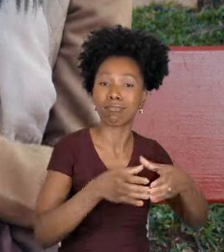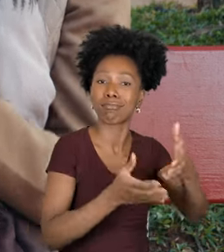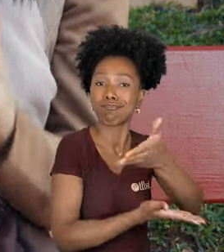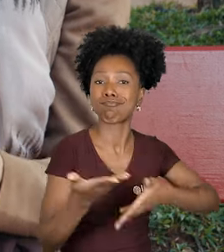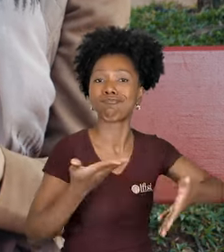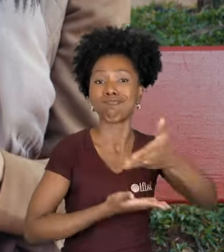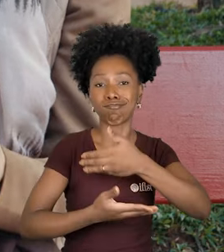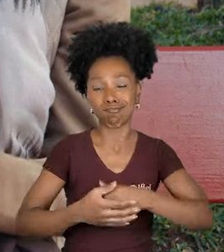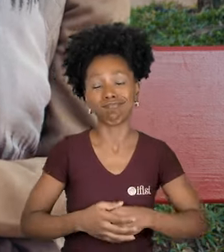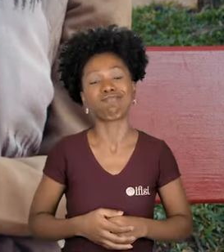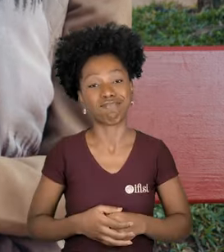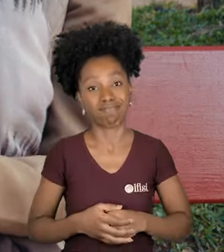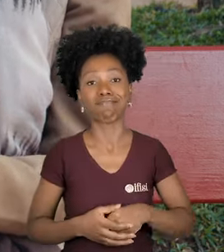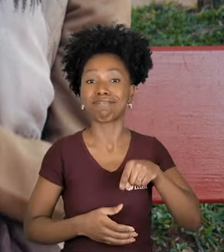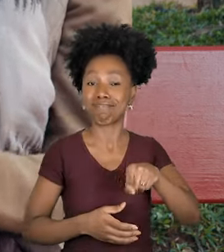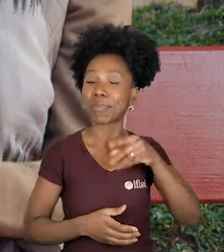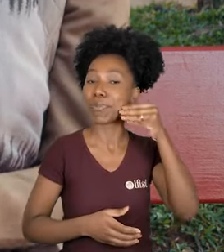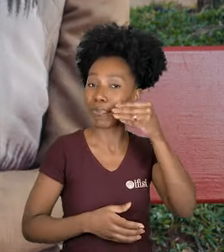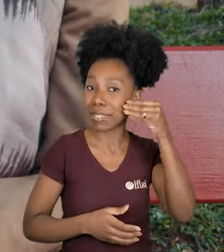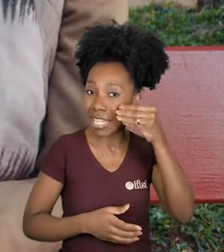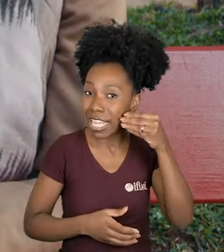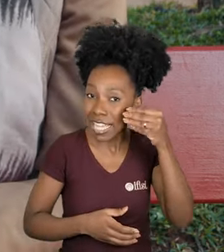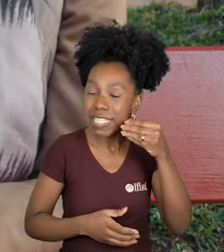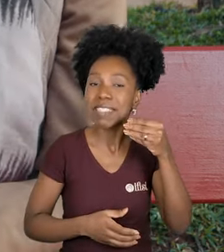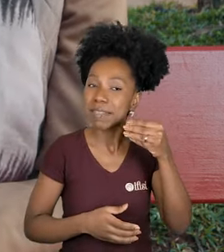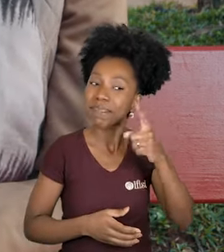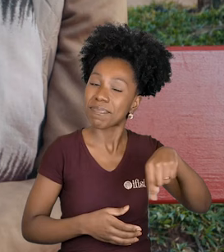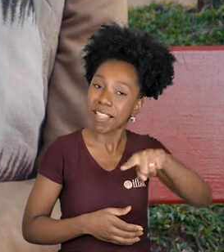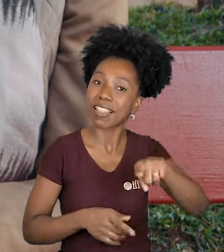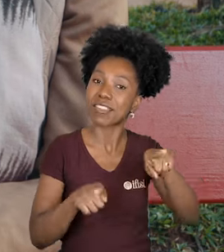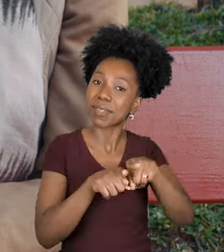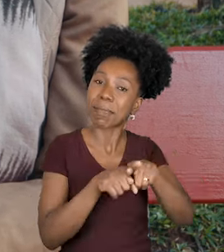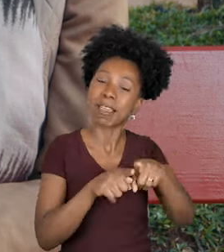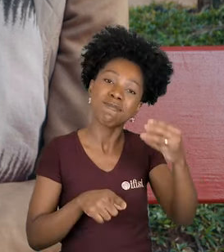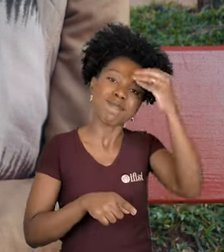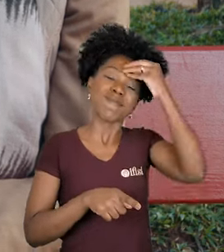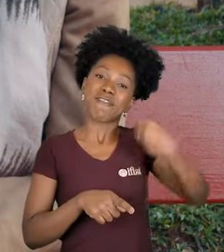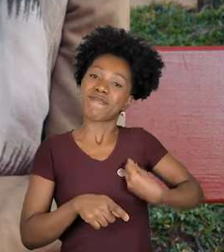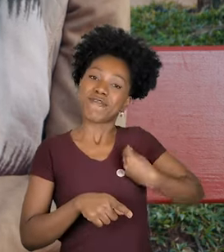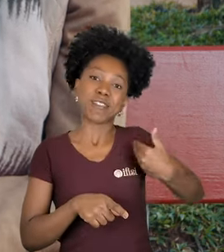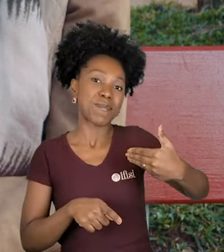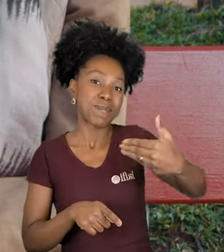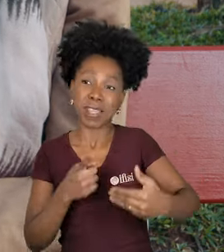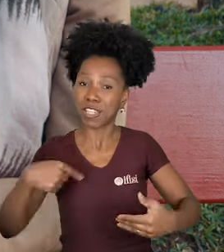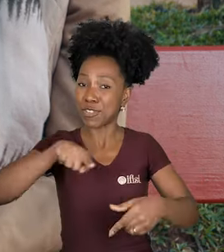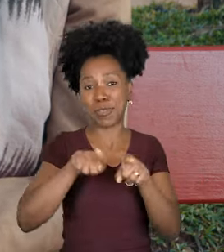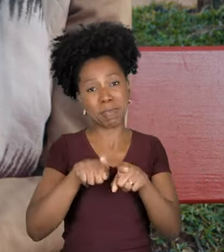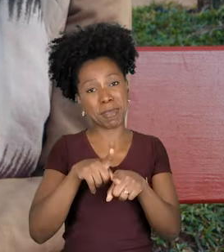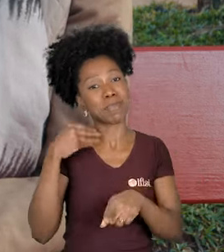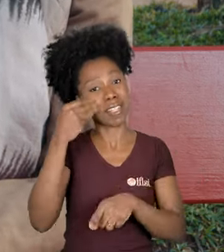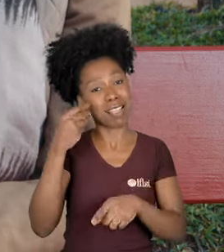expandir umas para as outras. É uma experiência que elas levam também e que nós levamos todas